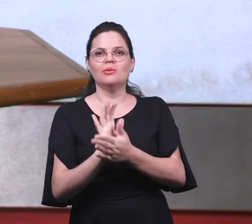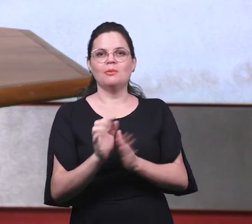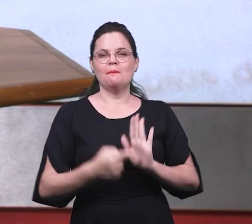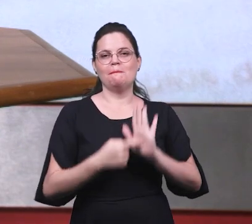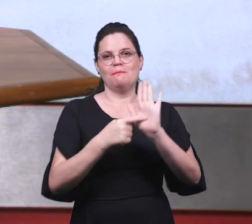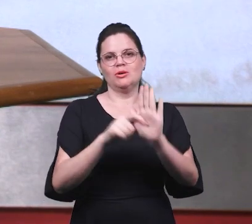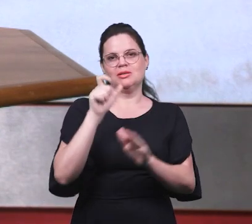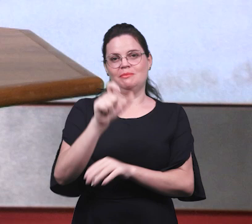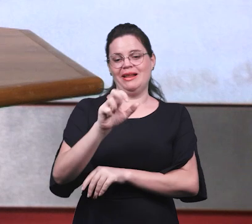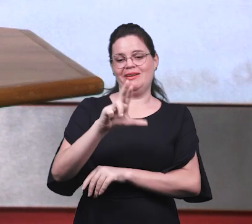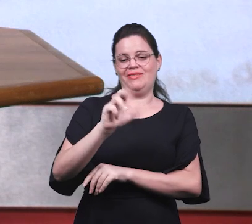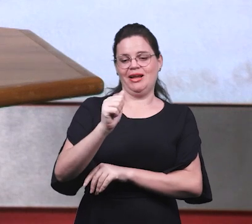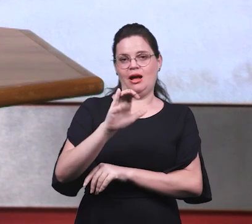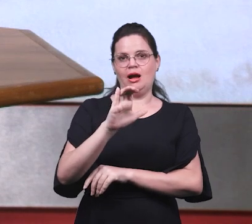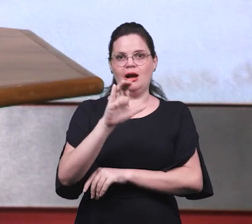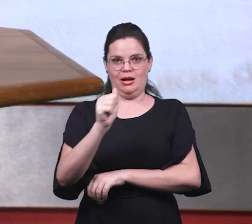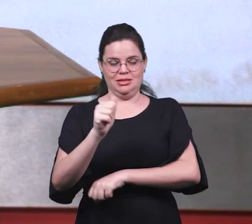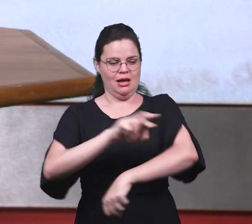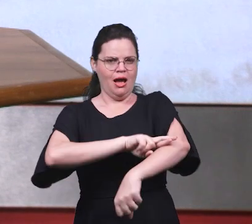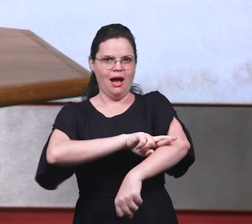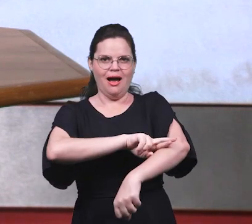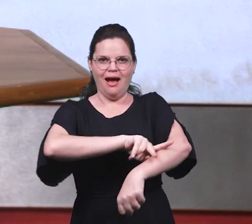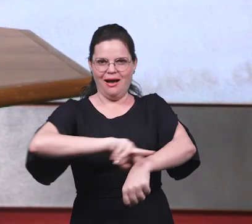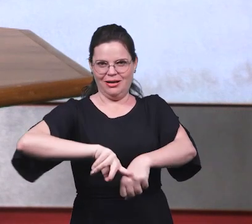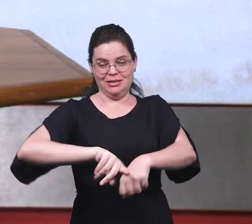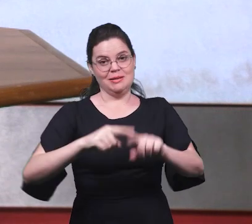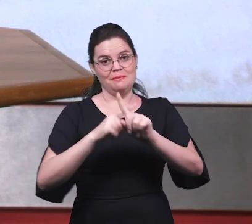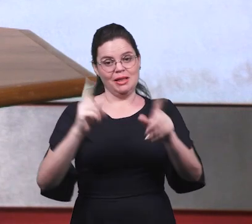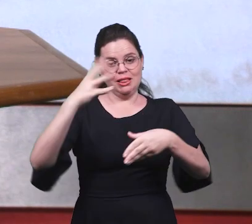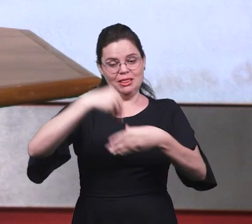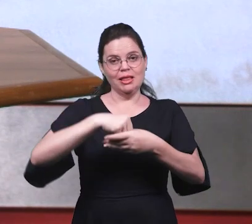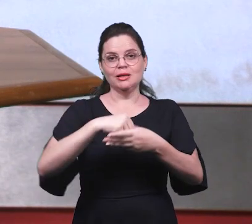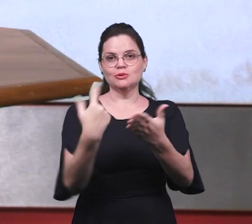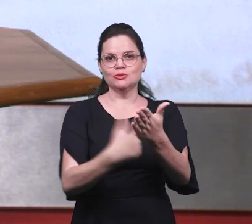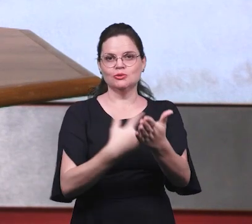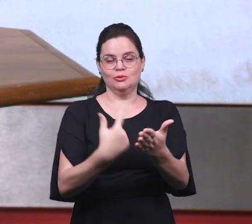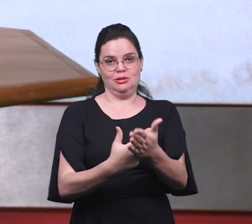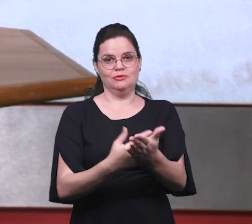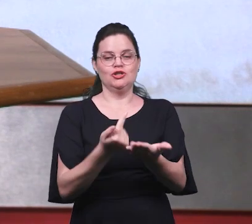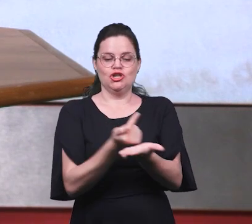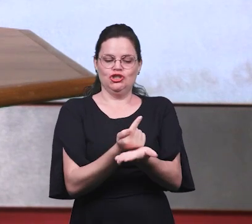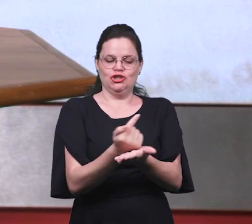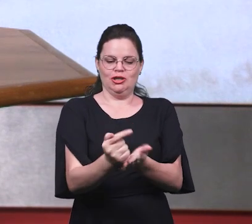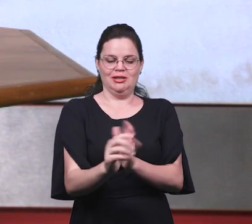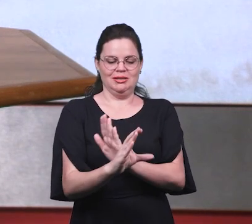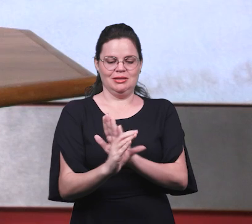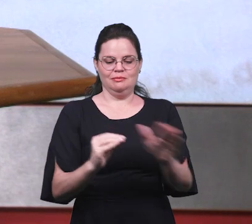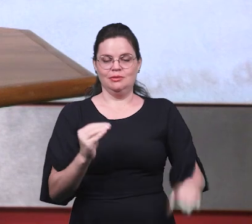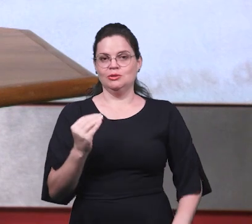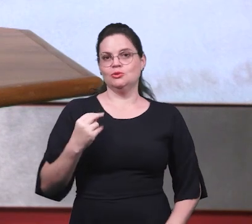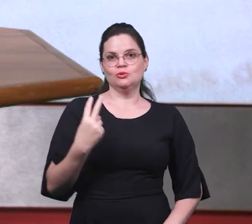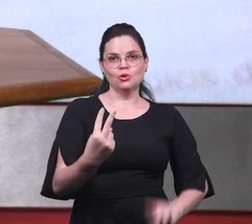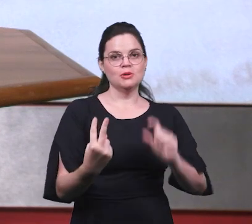de raça, tem em Gênesis 2 a explicação para o fato de que